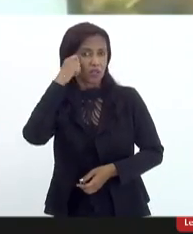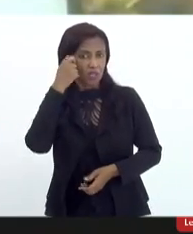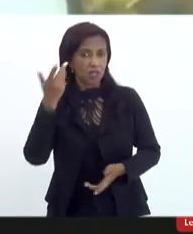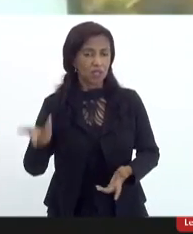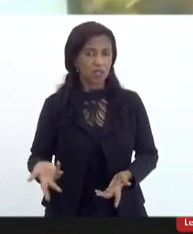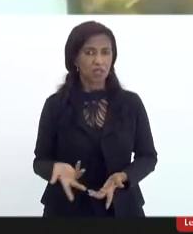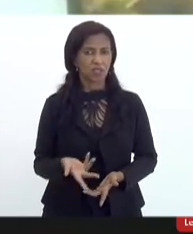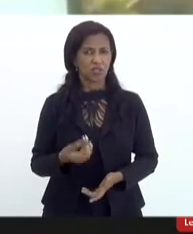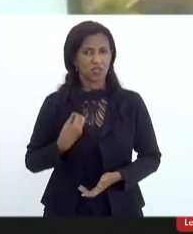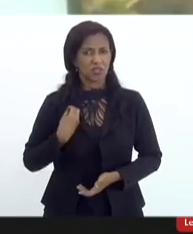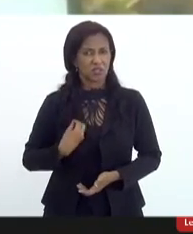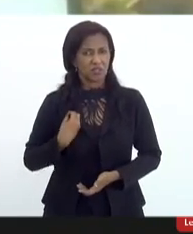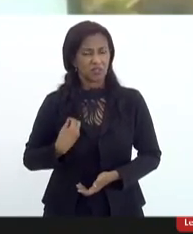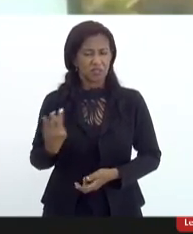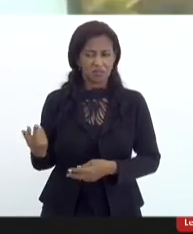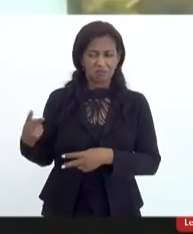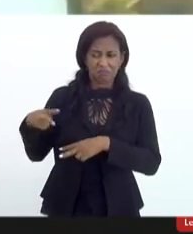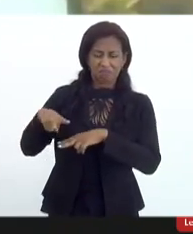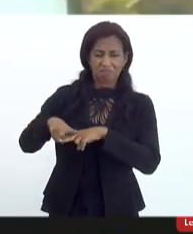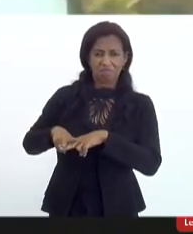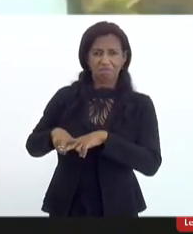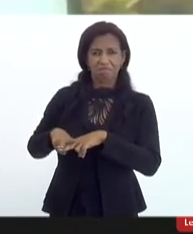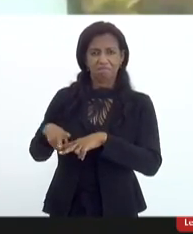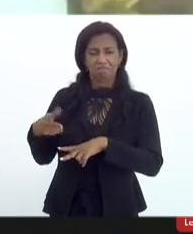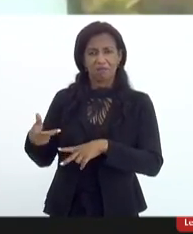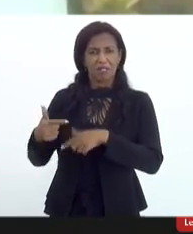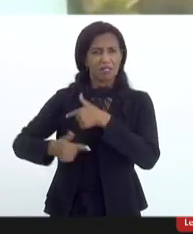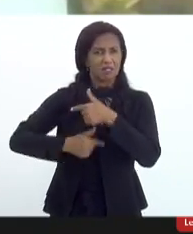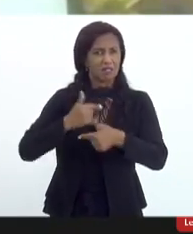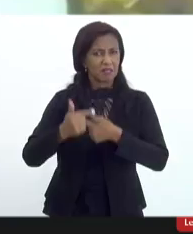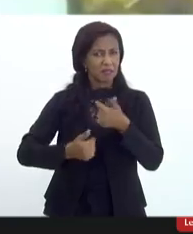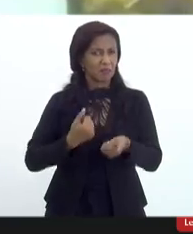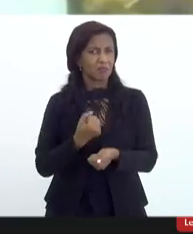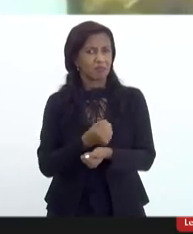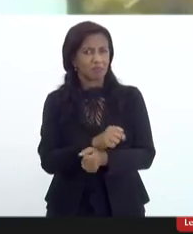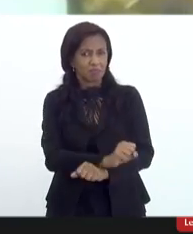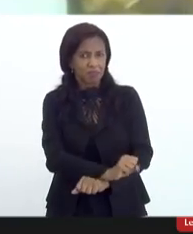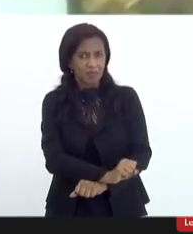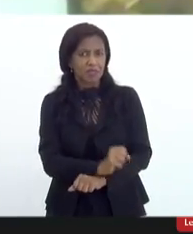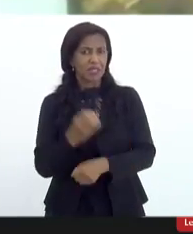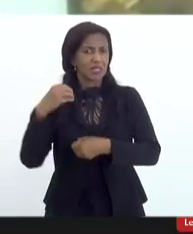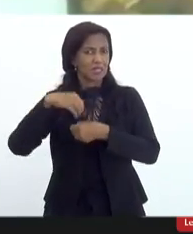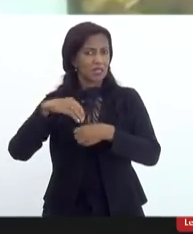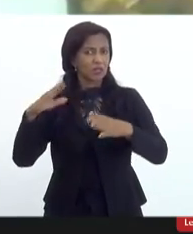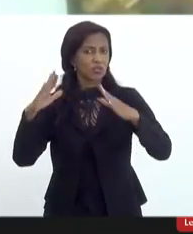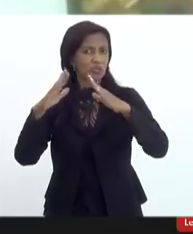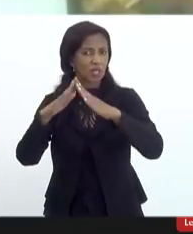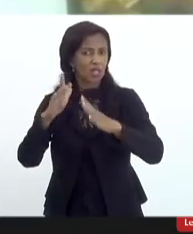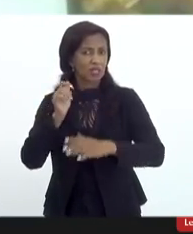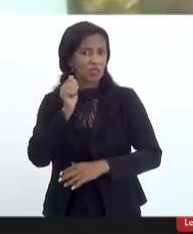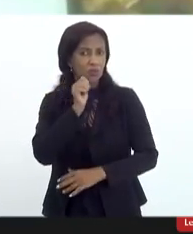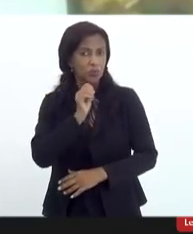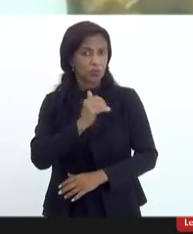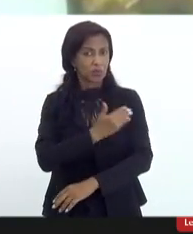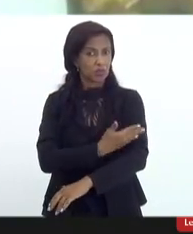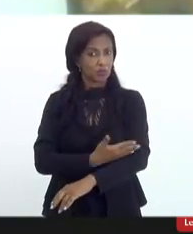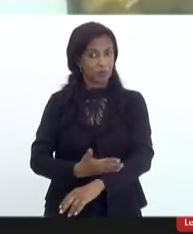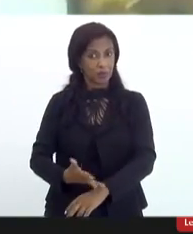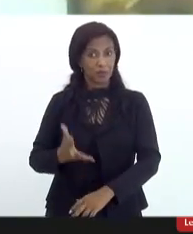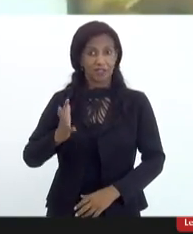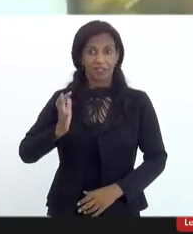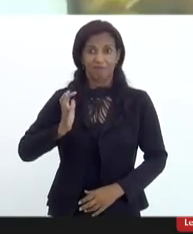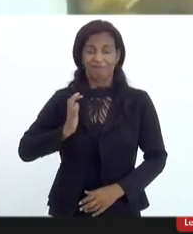negras vivendo em cárcere privado e trabalho escravo dentro de casas de mulheres brancas